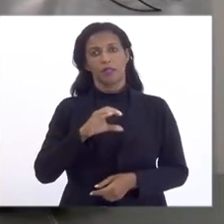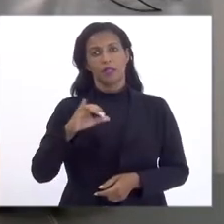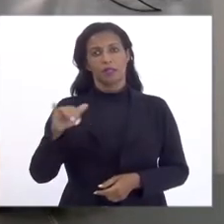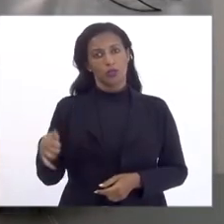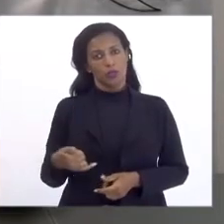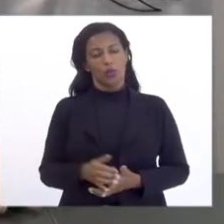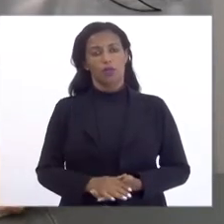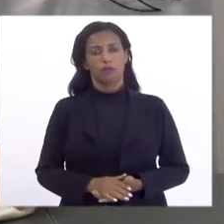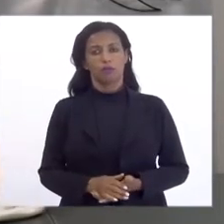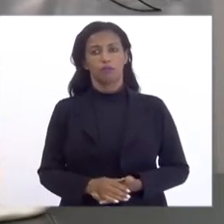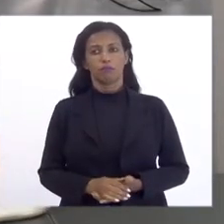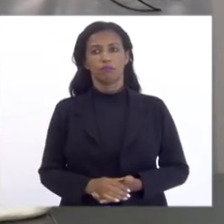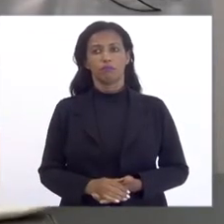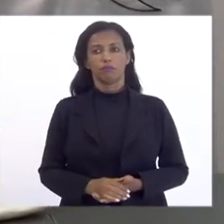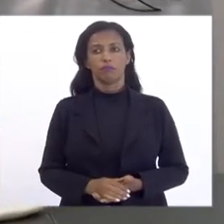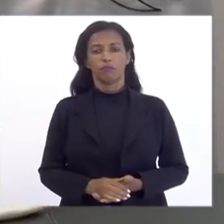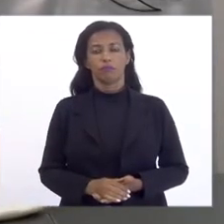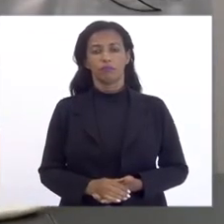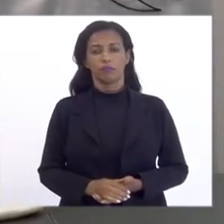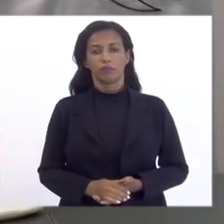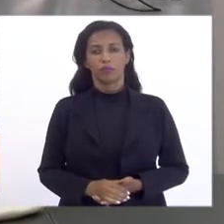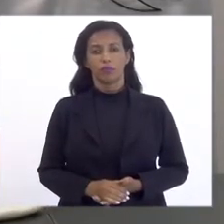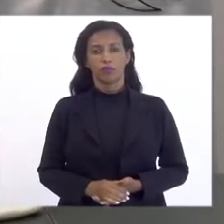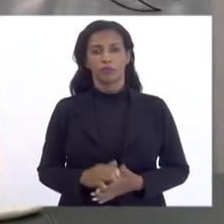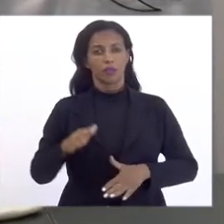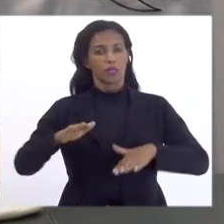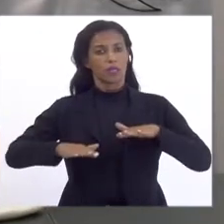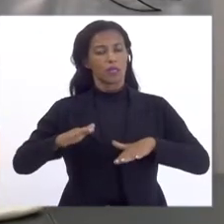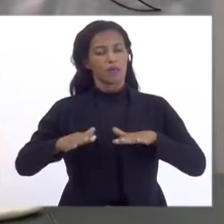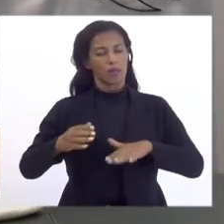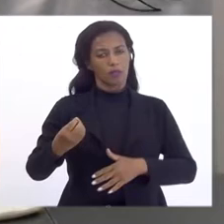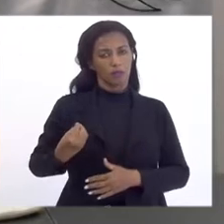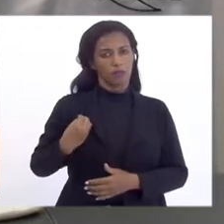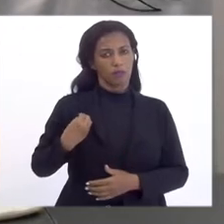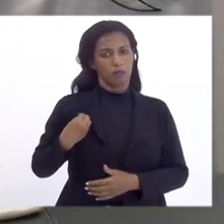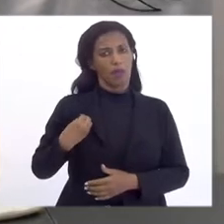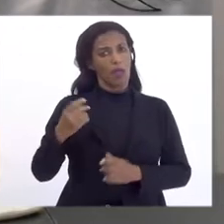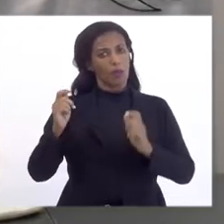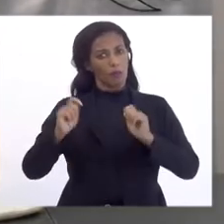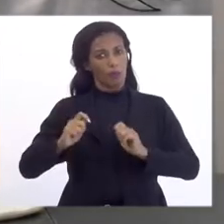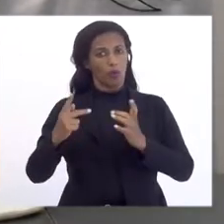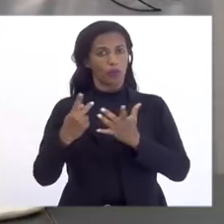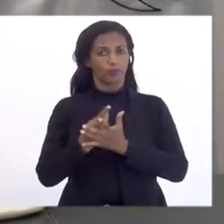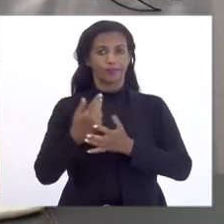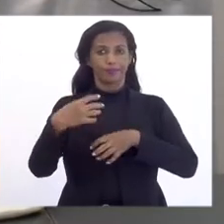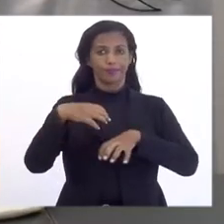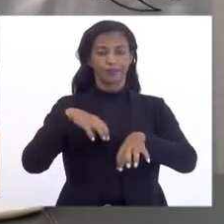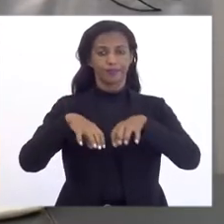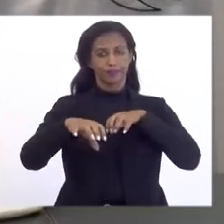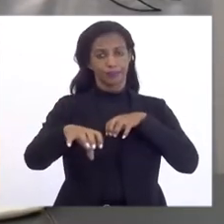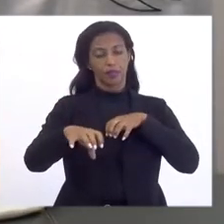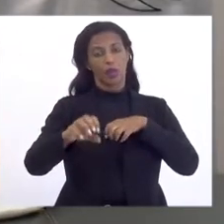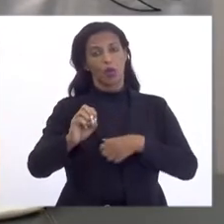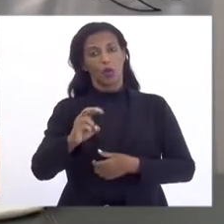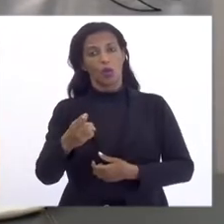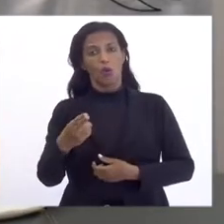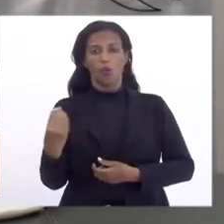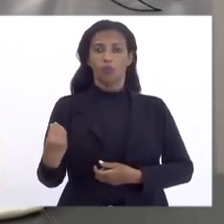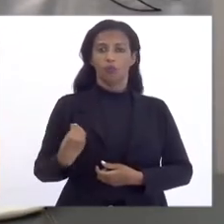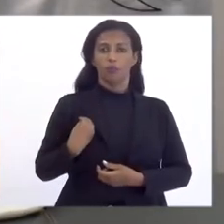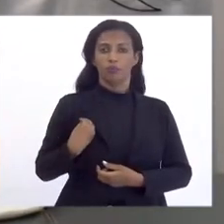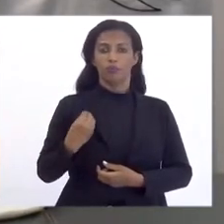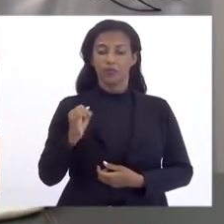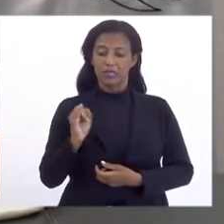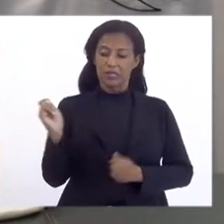contando com a presença, e ela poderá ser semipresencial, obviamente, se houver